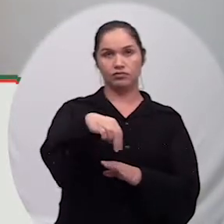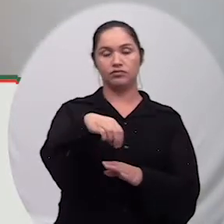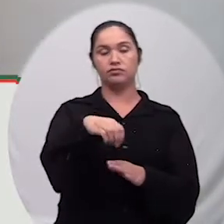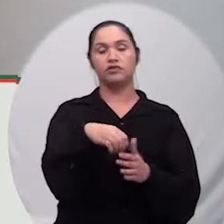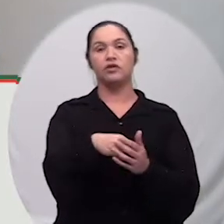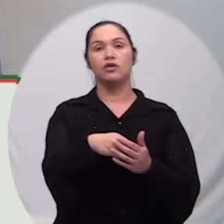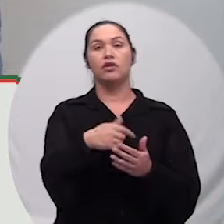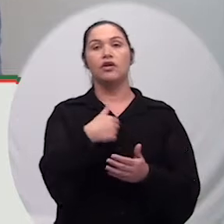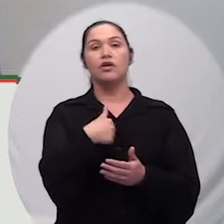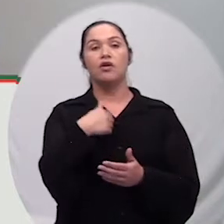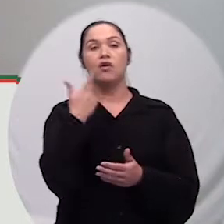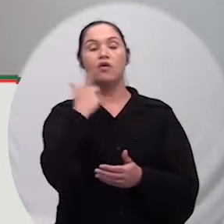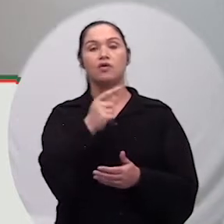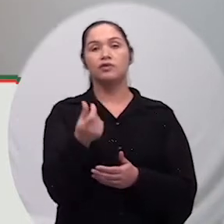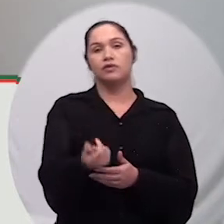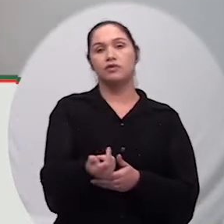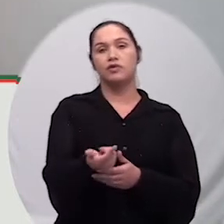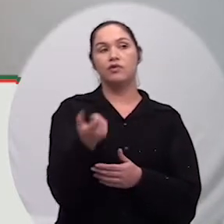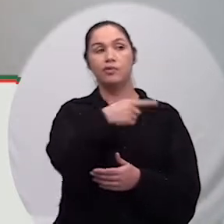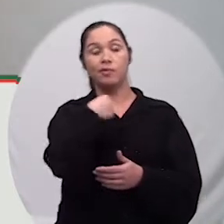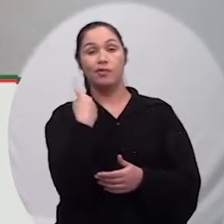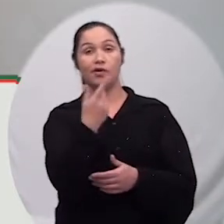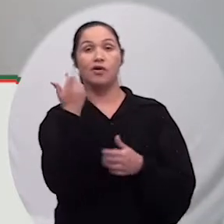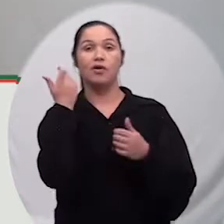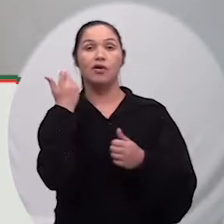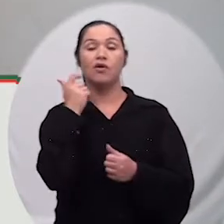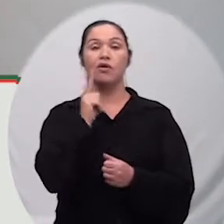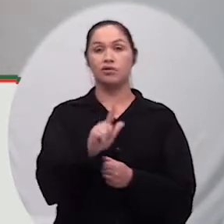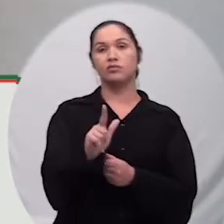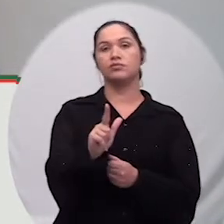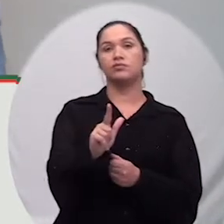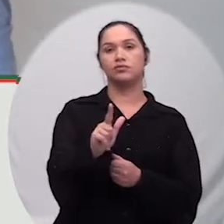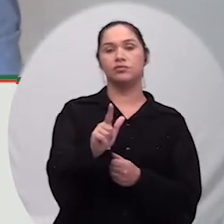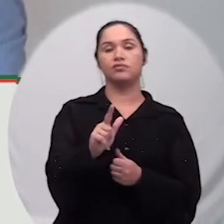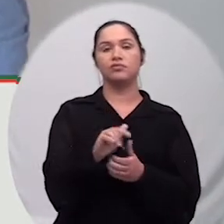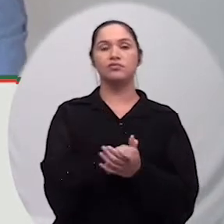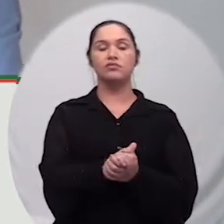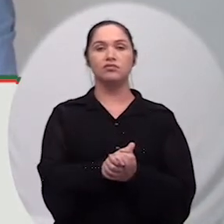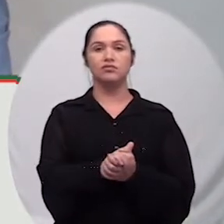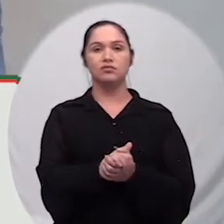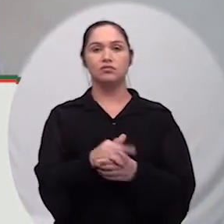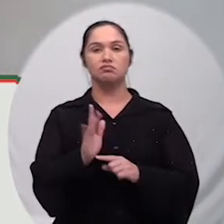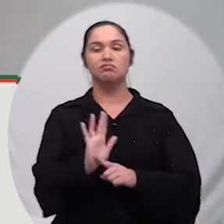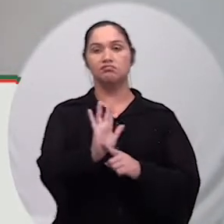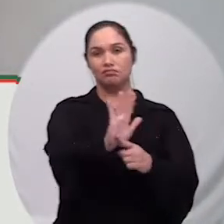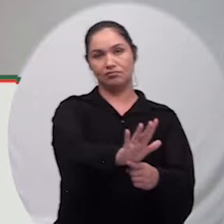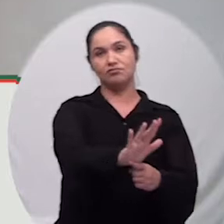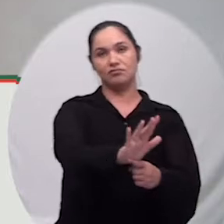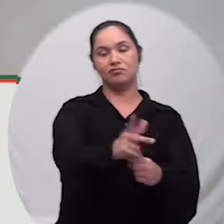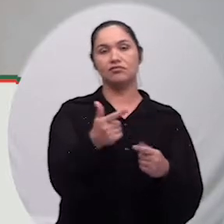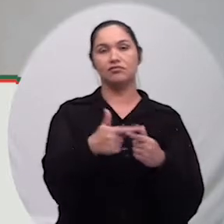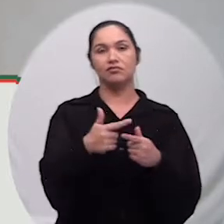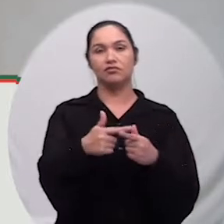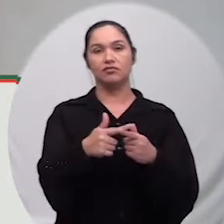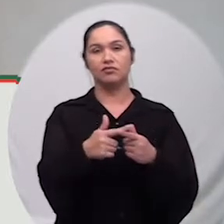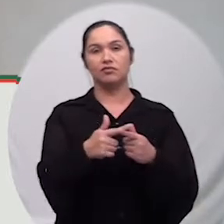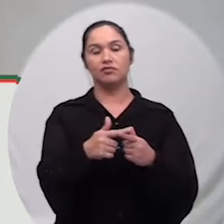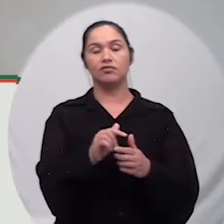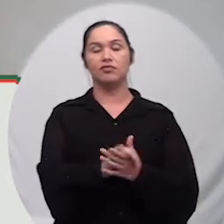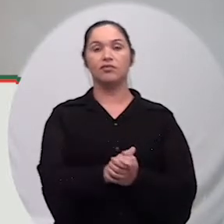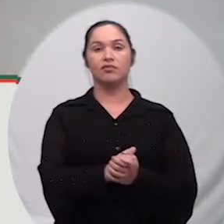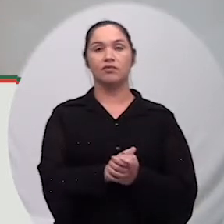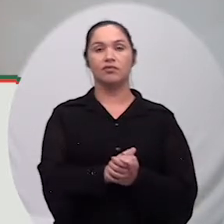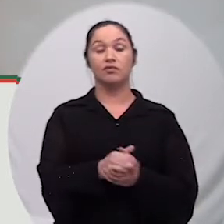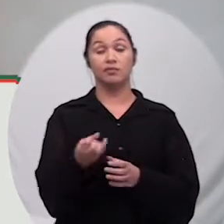alguns valores efetivamente que a gente pode contribuir e retribuir aquilo que a gente custa efetivamente para o município.